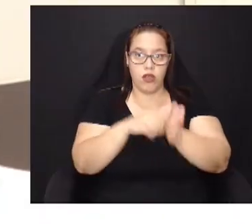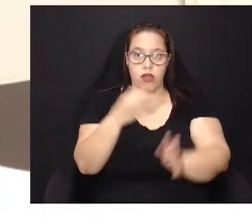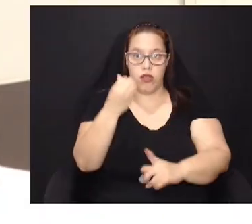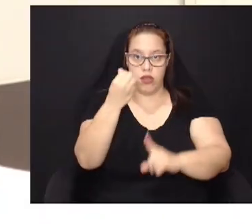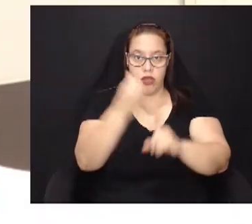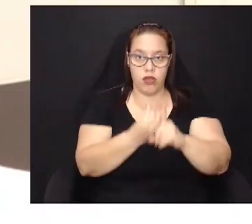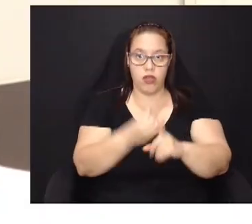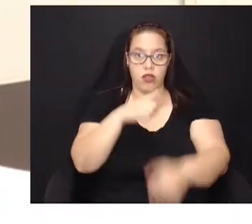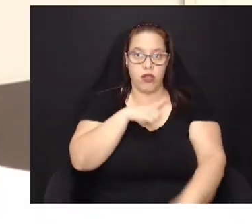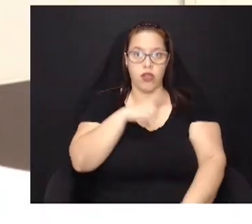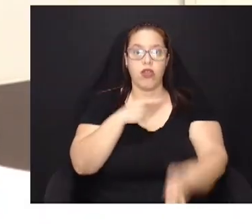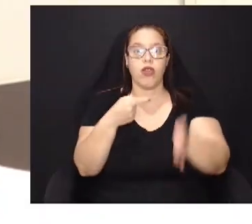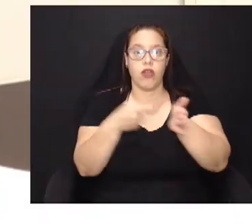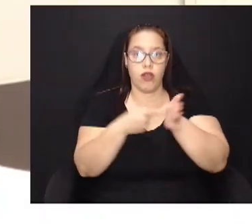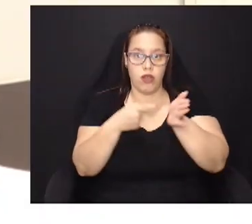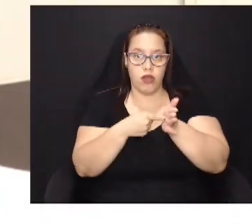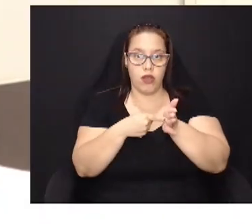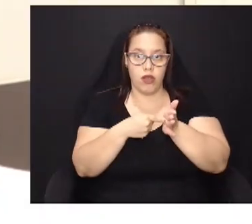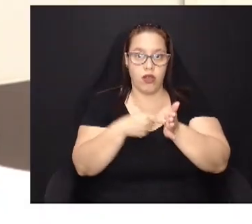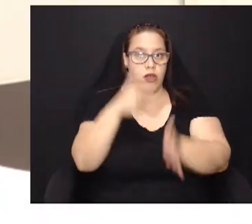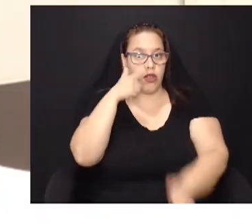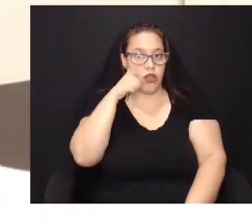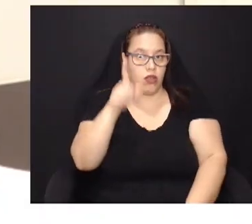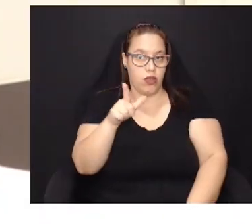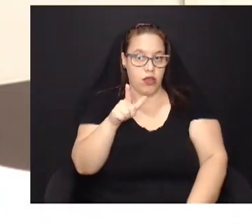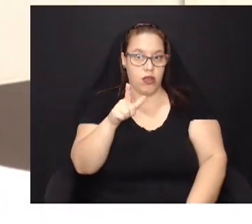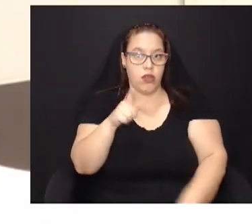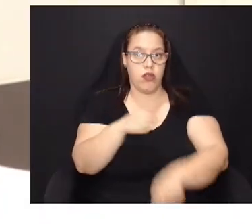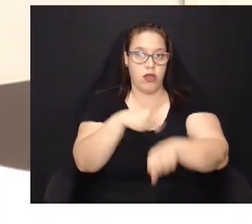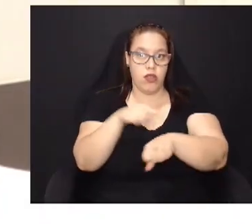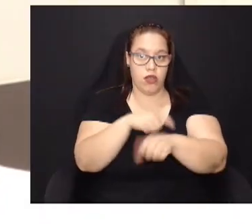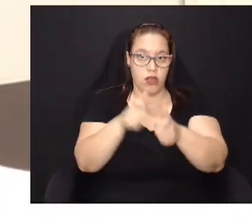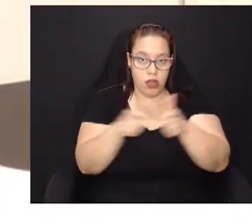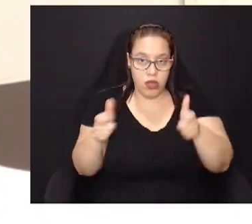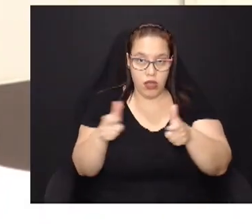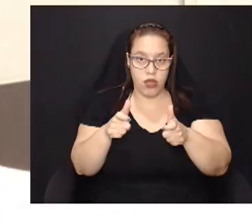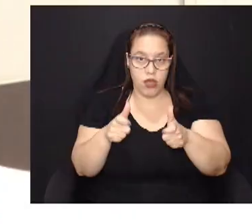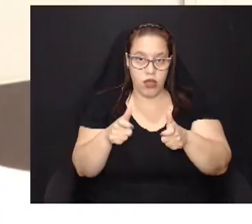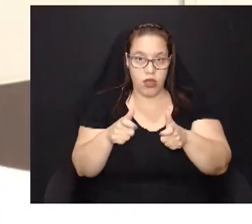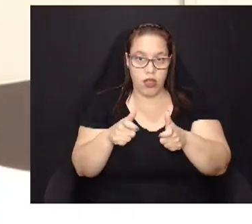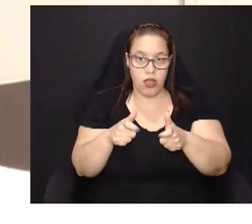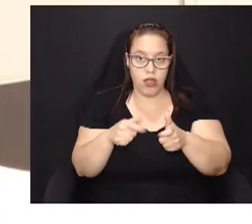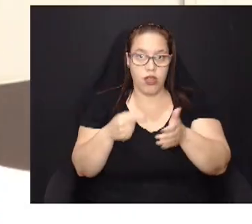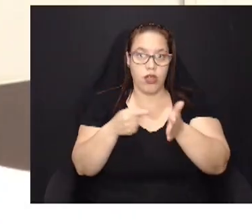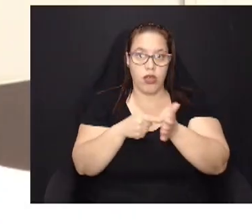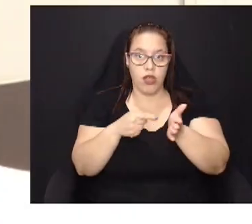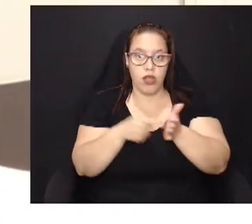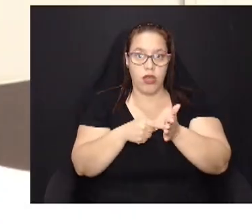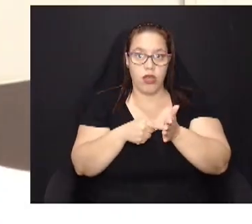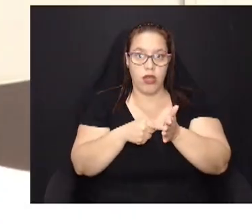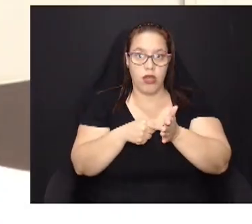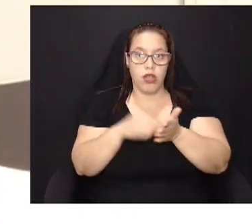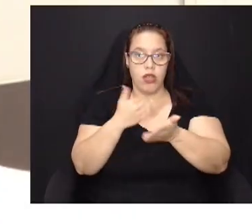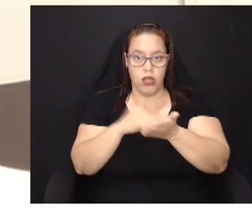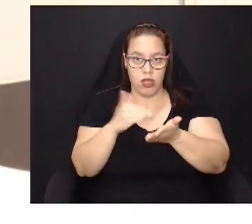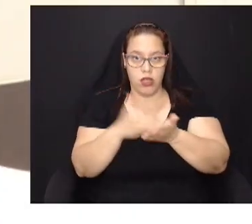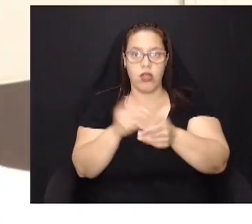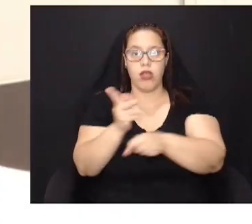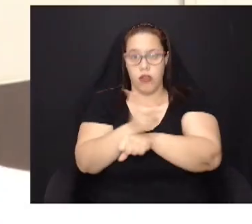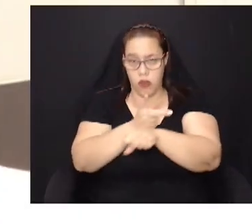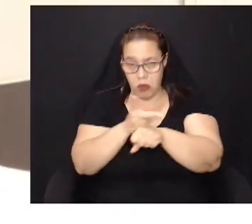tiver alguma denúncia, não vai conseguir a extensão de horário. E aí a gente falou, mas e se a denúncia foi fundada? Ela falou assim que a secretaria vai fazer uma